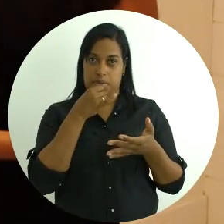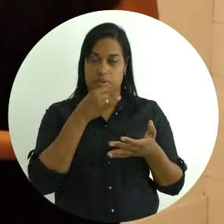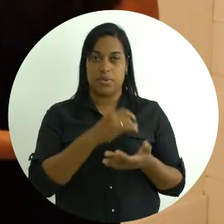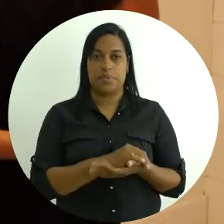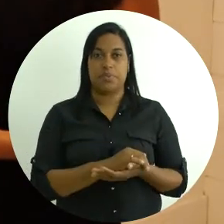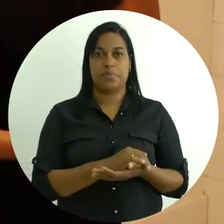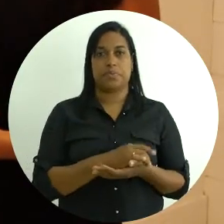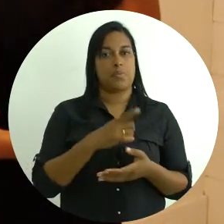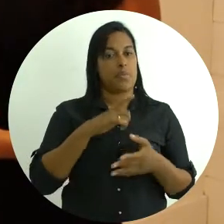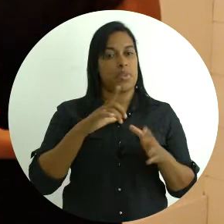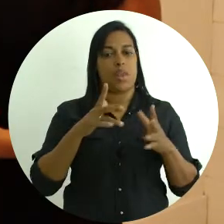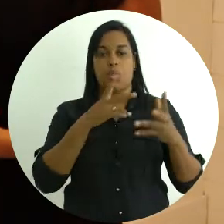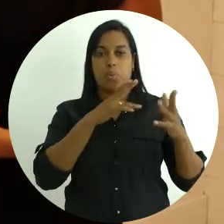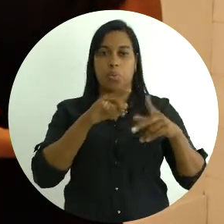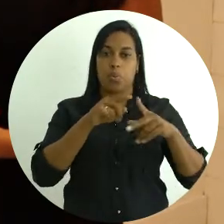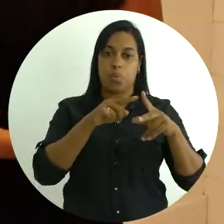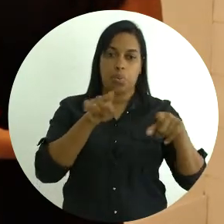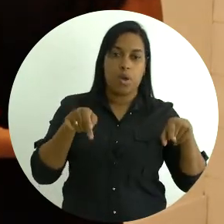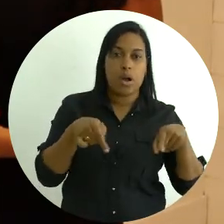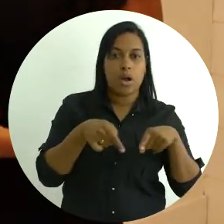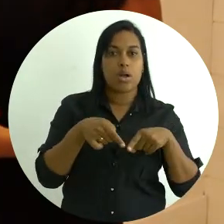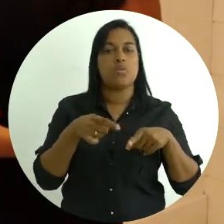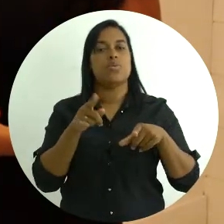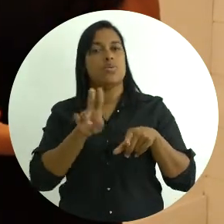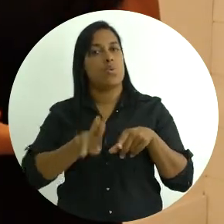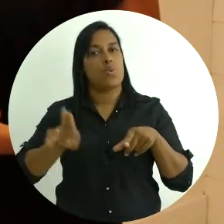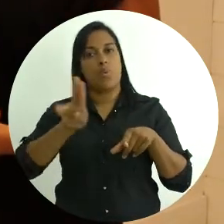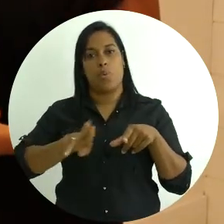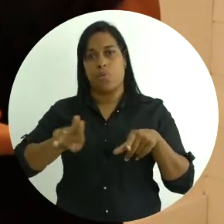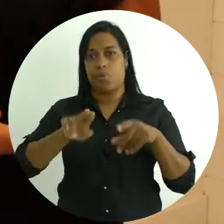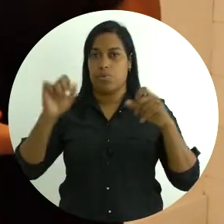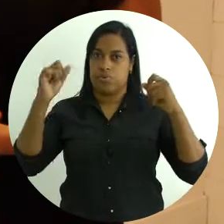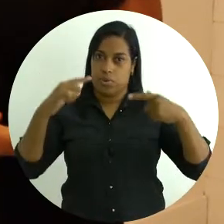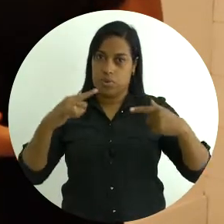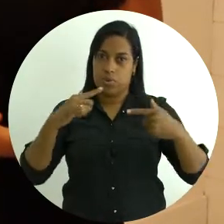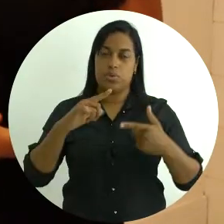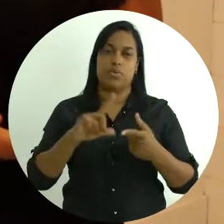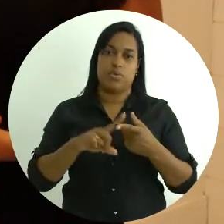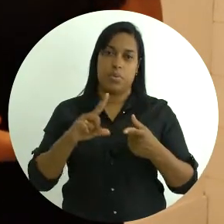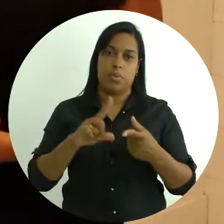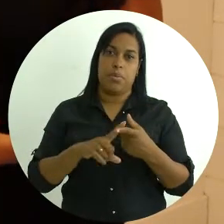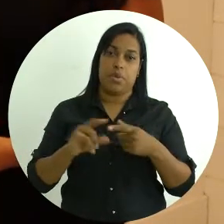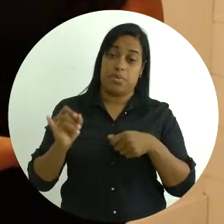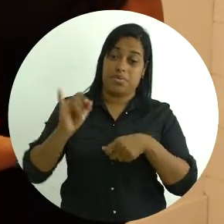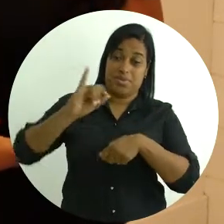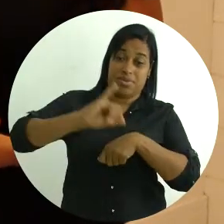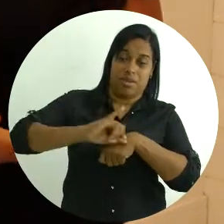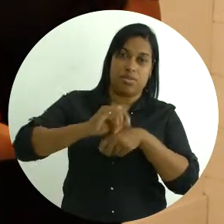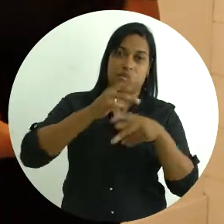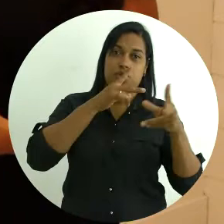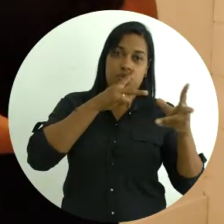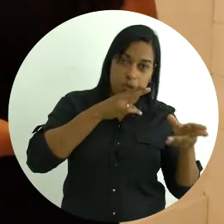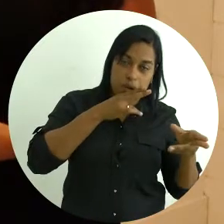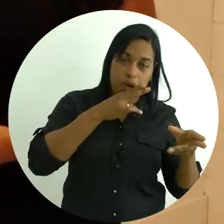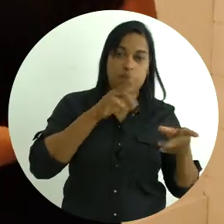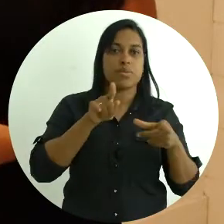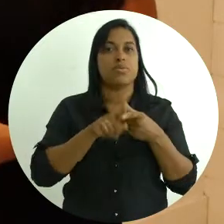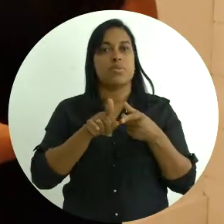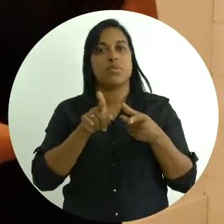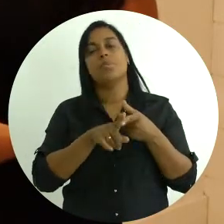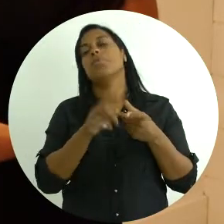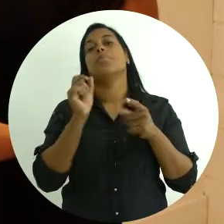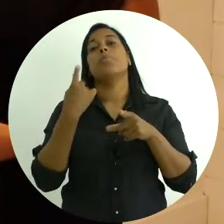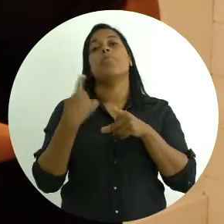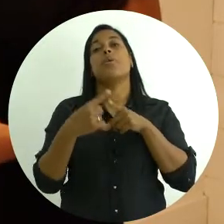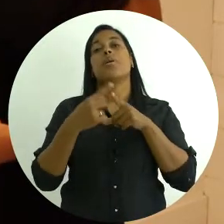exemplo, quartos, né? O uso muito comum de luminária de luz indireta sobre o centro do quarto, sobre a área da cama. Exatamente. Porque